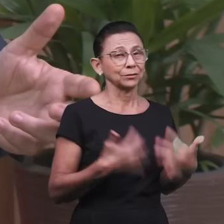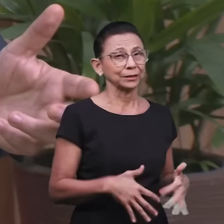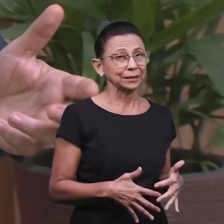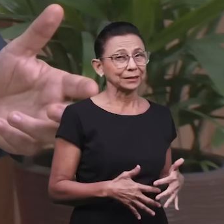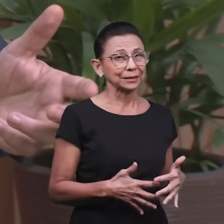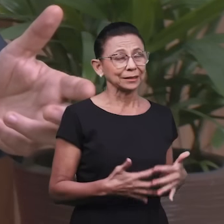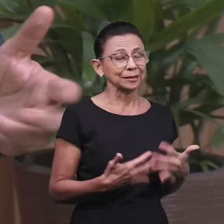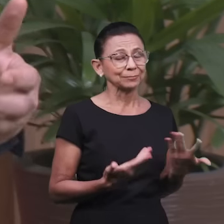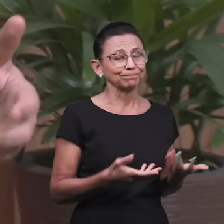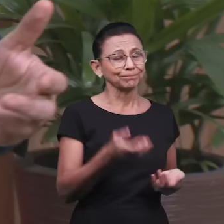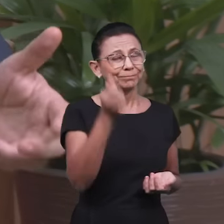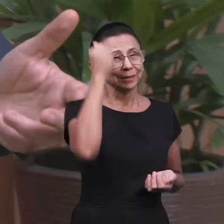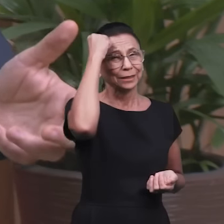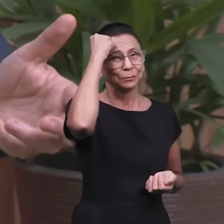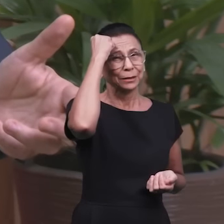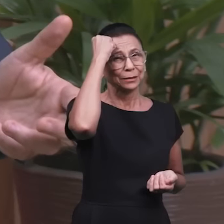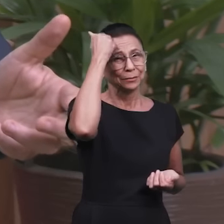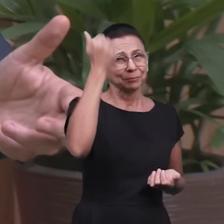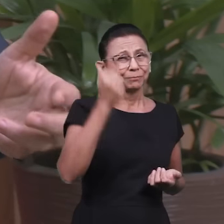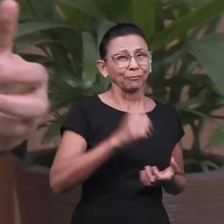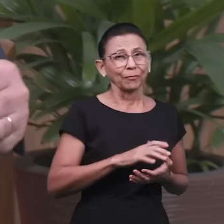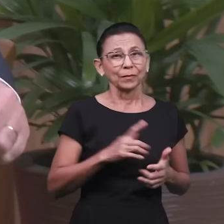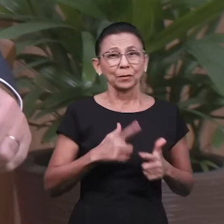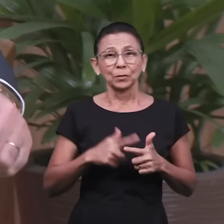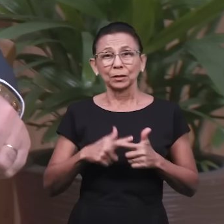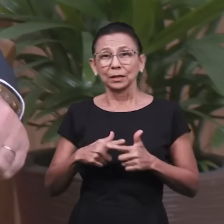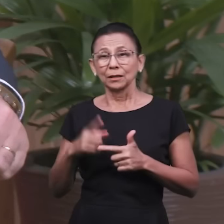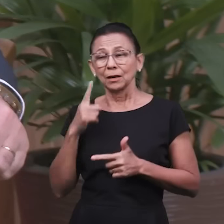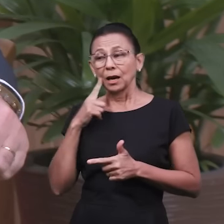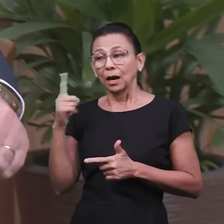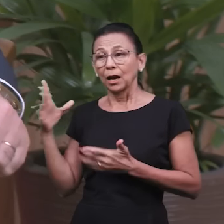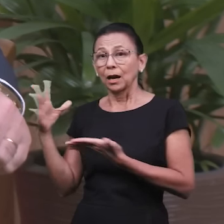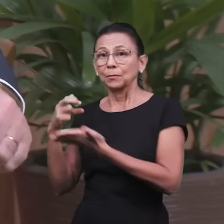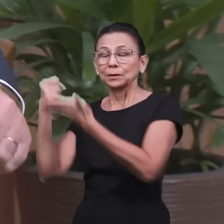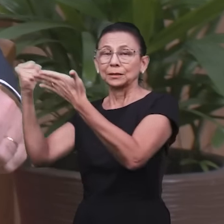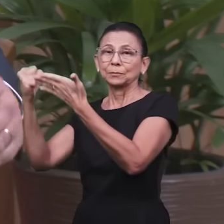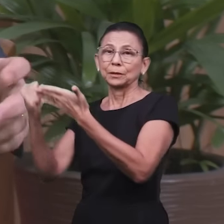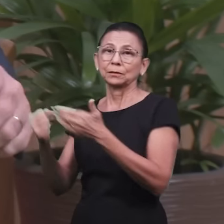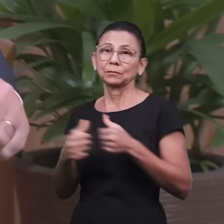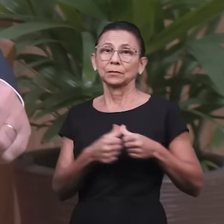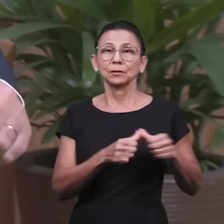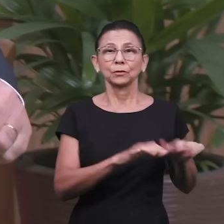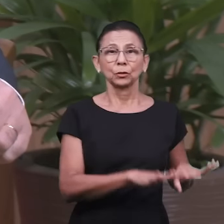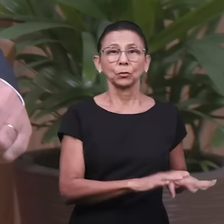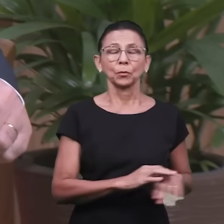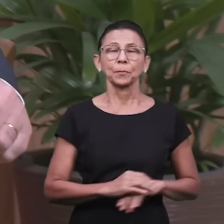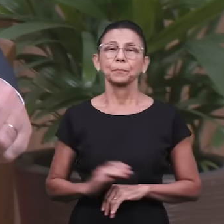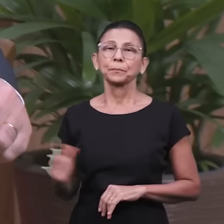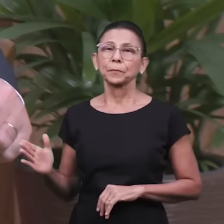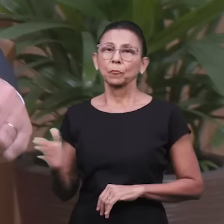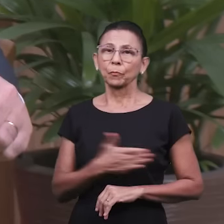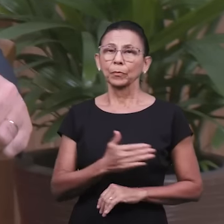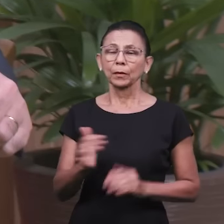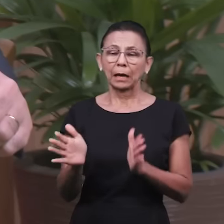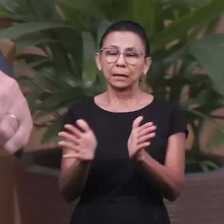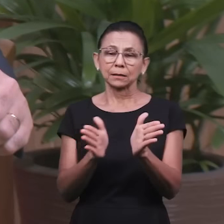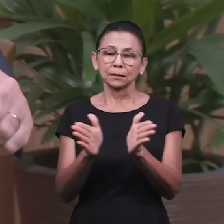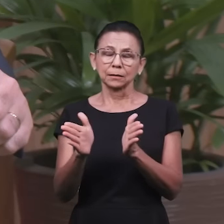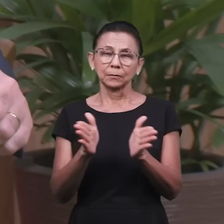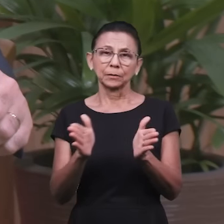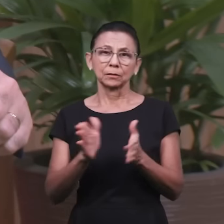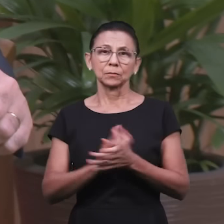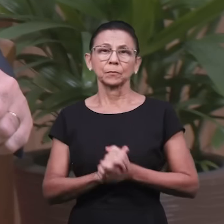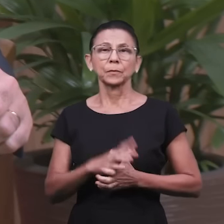da igreja, que a igreja infiel vai trazer após o arrebatamento. Logo após, no quadro Acessibilidade, a doutora